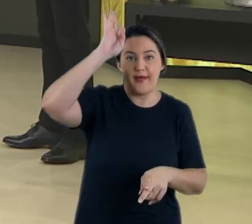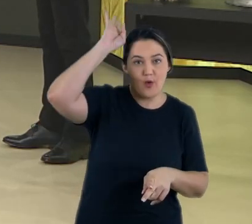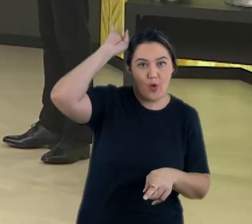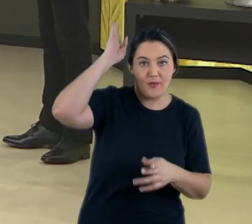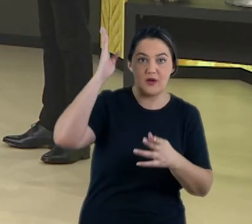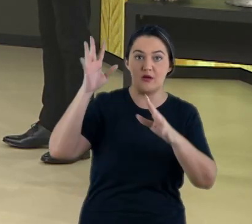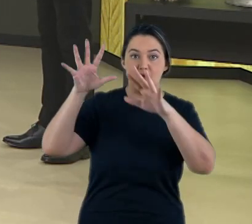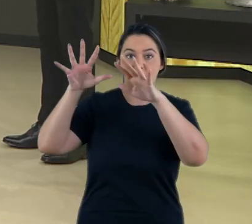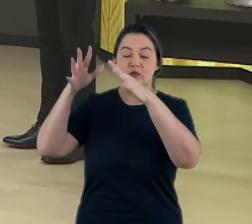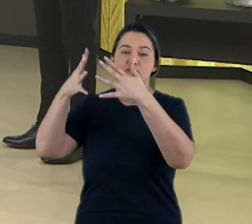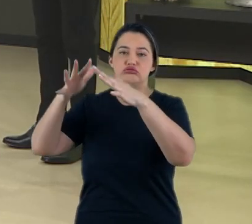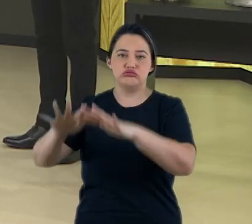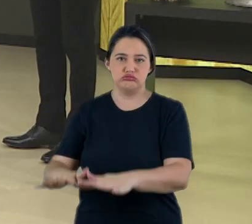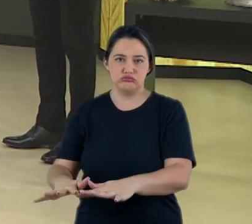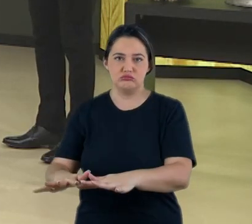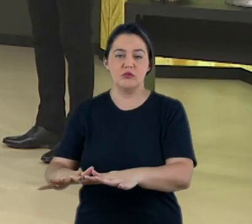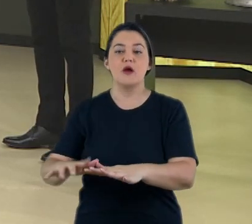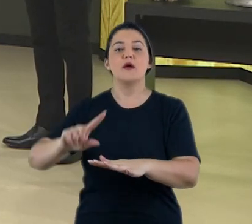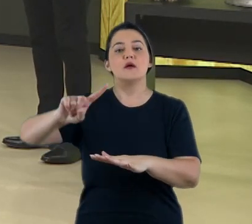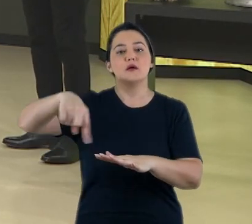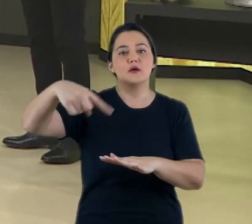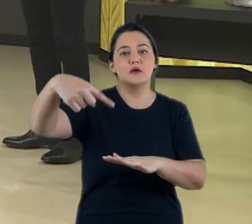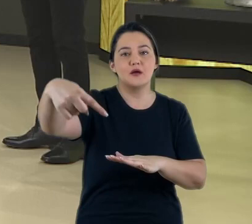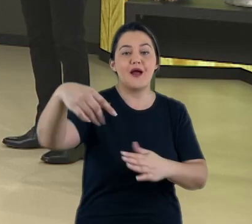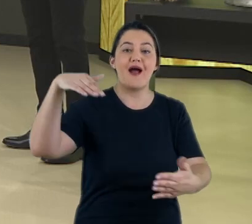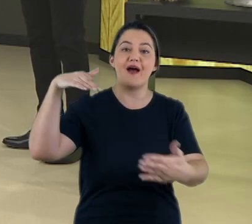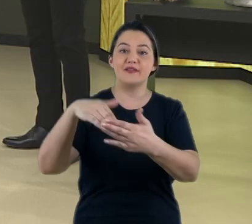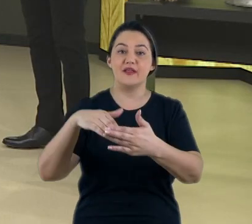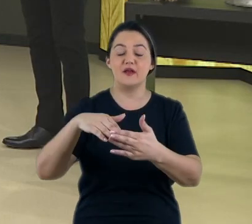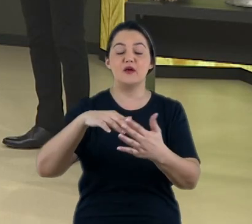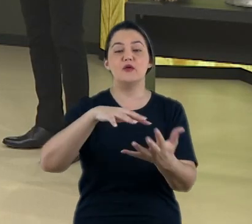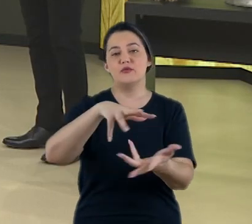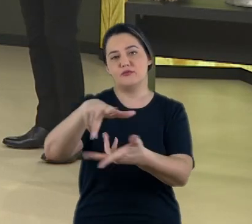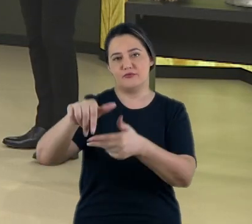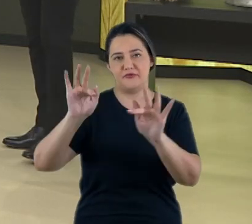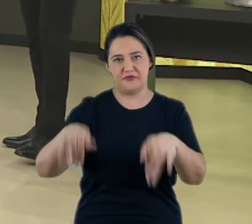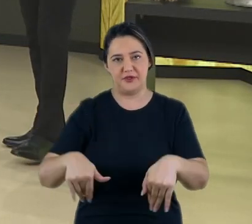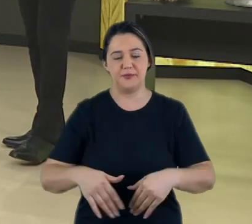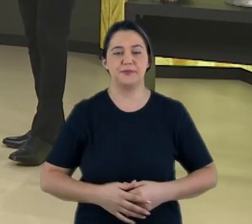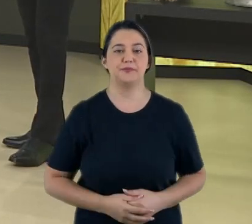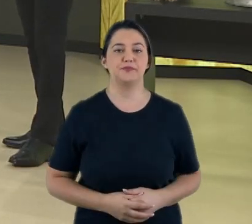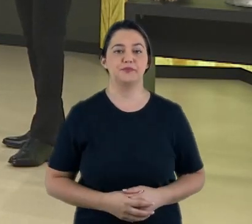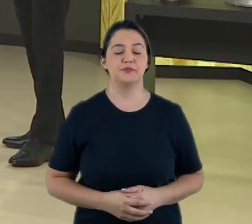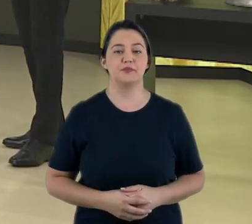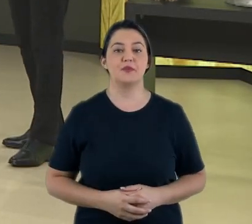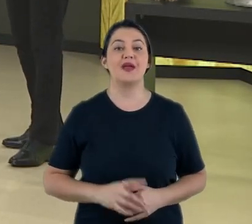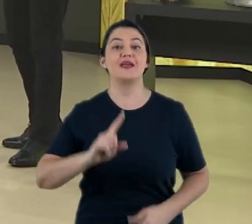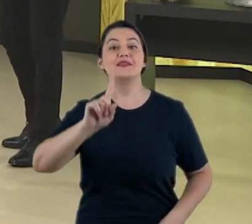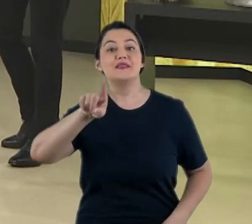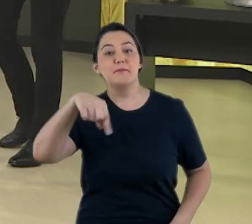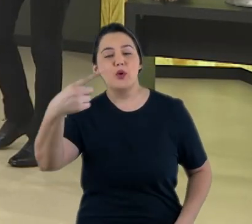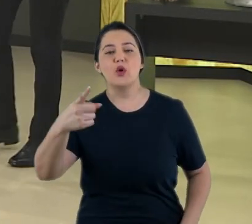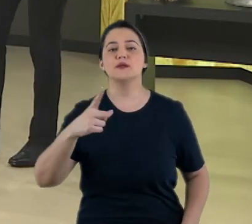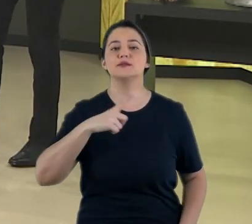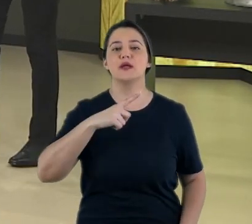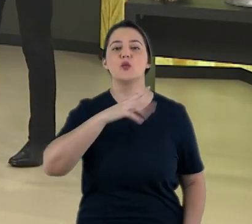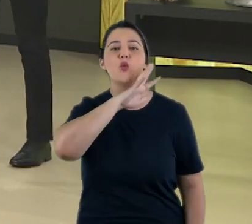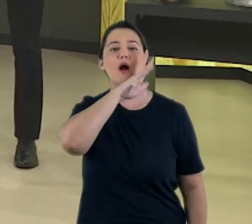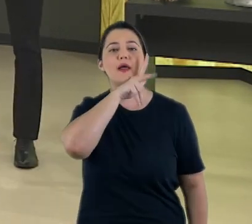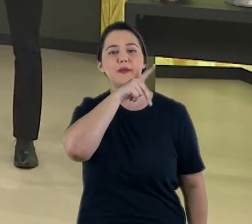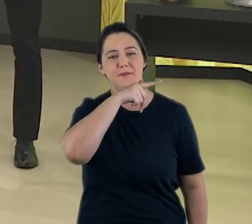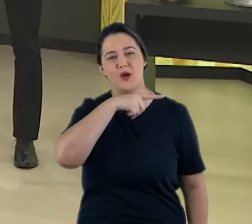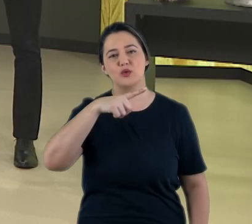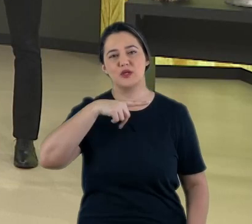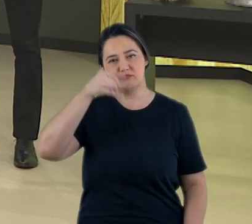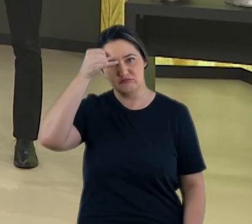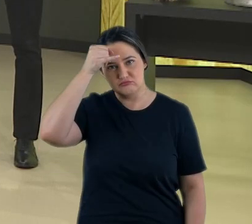Roma até o tempo do fim. E aí no livro de Daniel vai aparecer um elemento a mais, que é o pequeno chifre, do qual